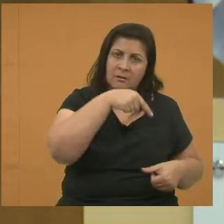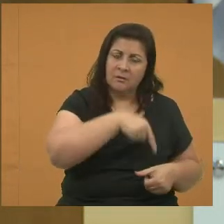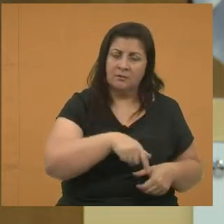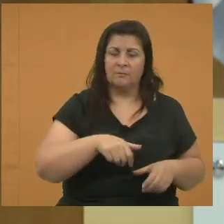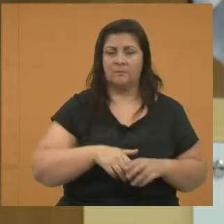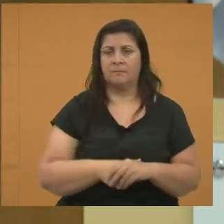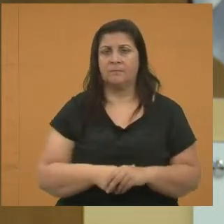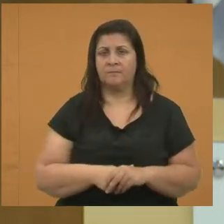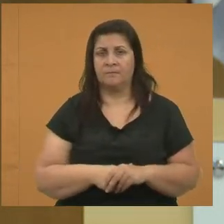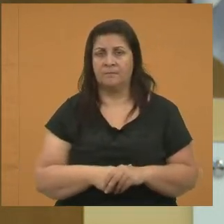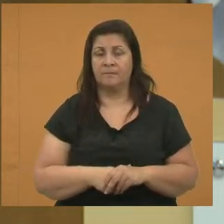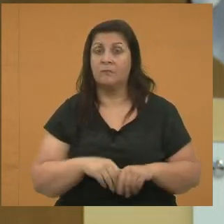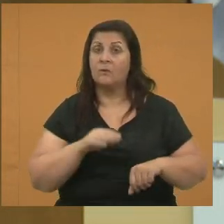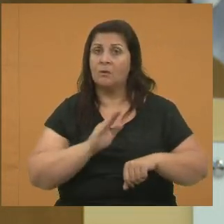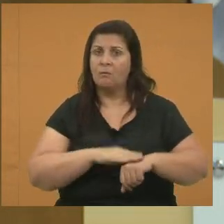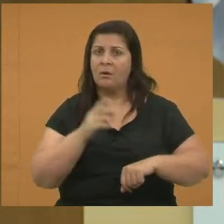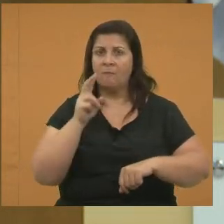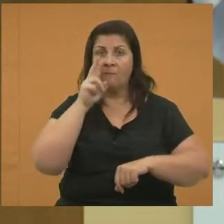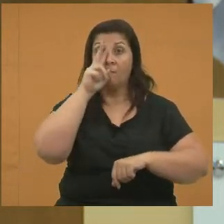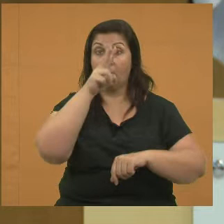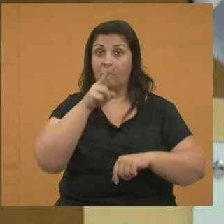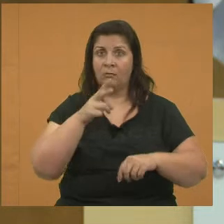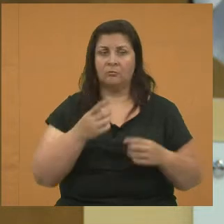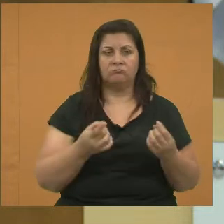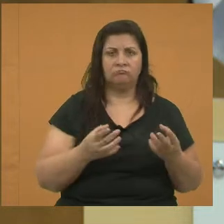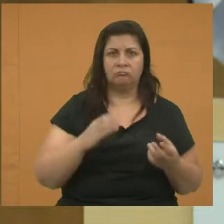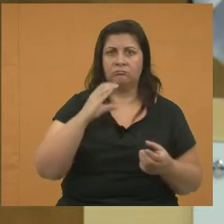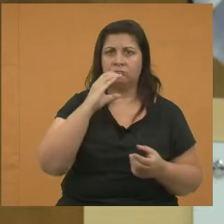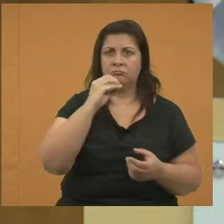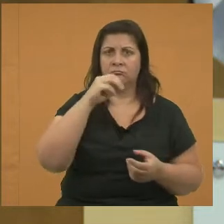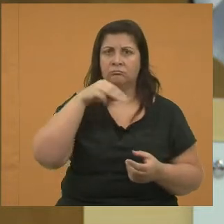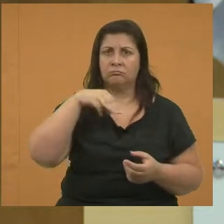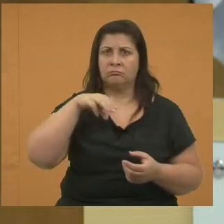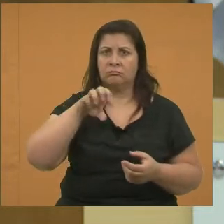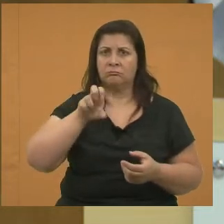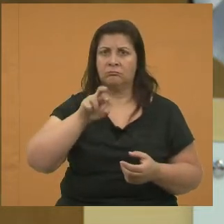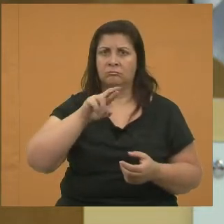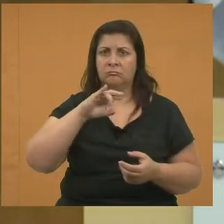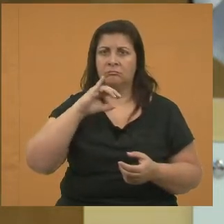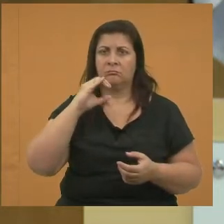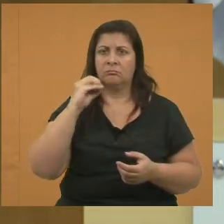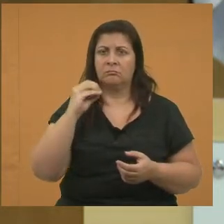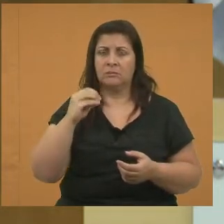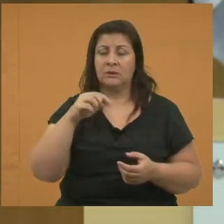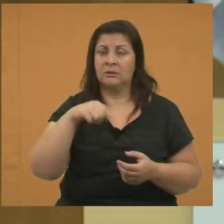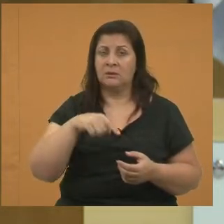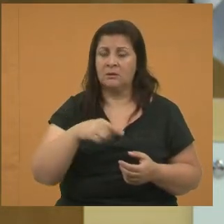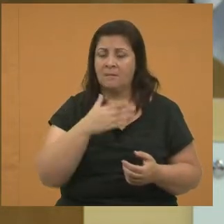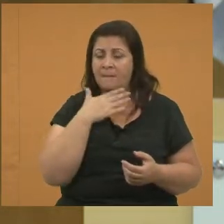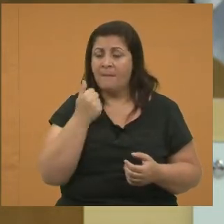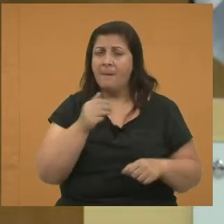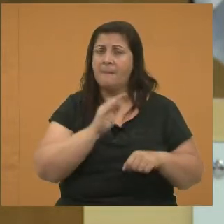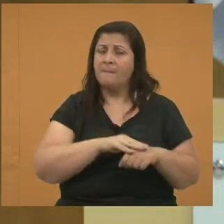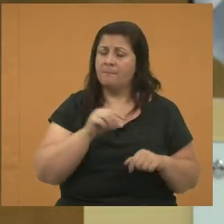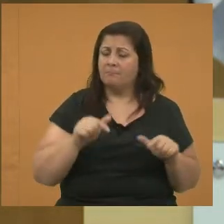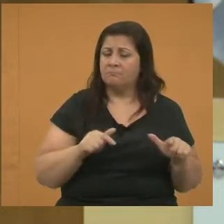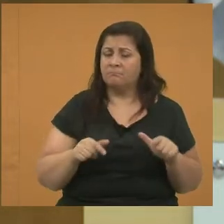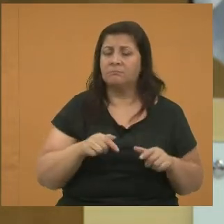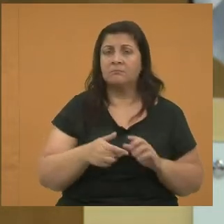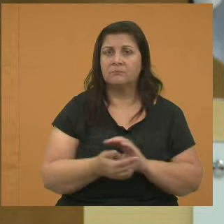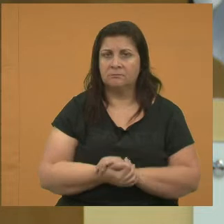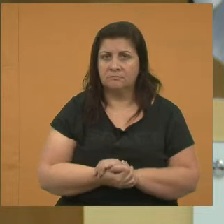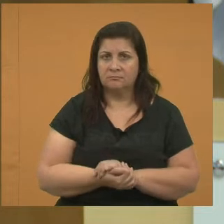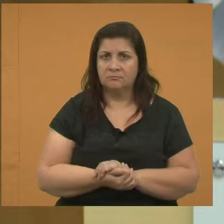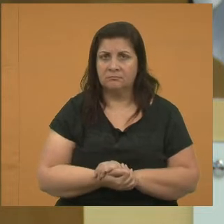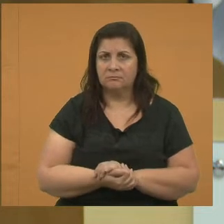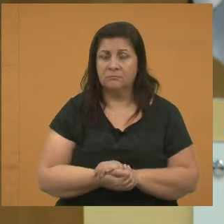mais forte o comércio for na nossa cidade, mais nós teremos postos de trabalho no município e